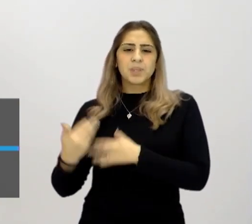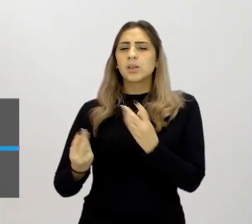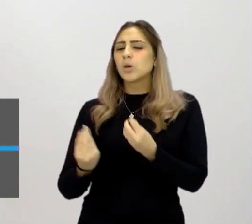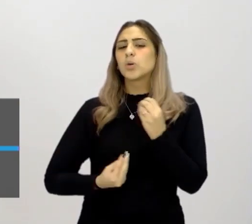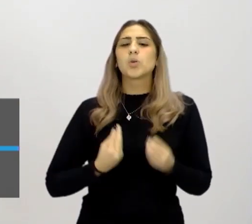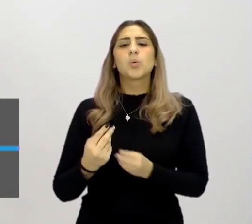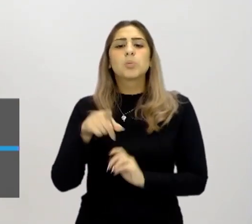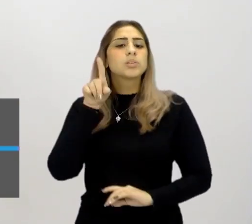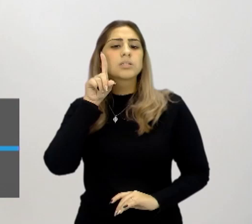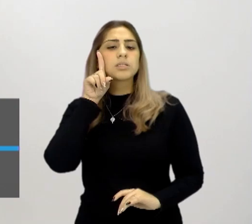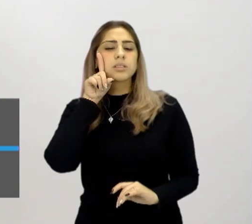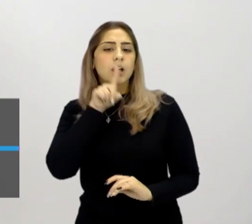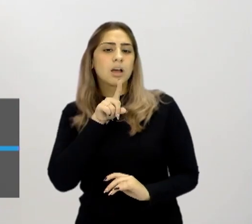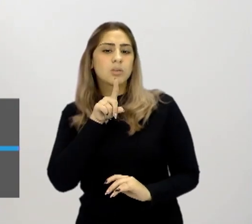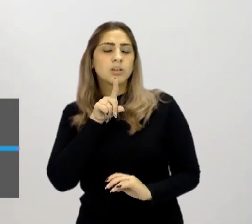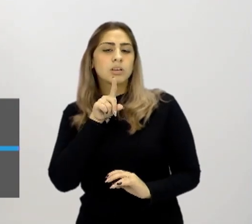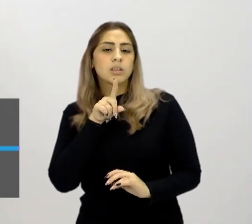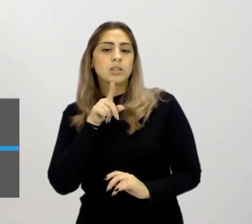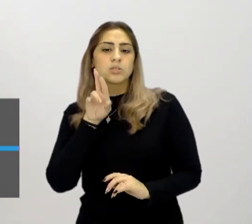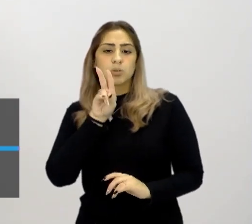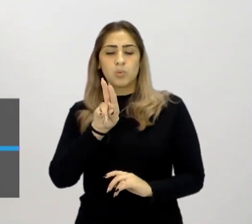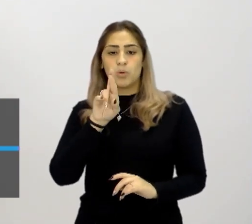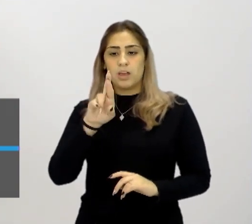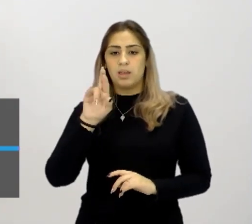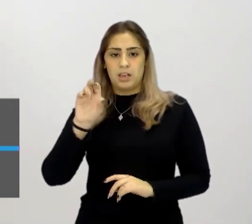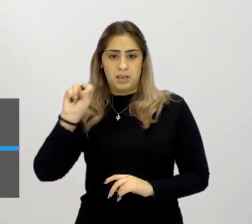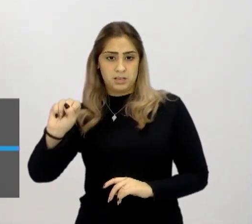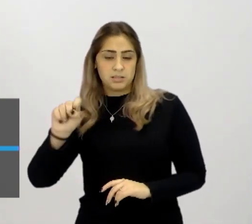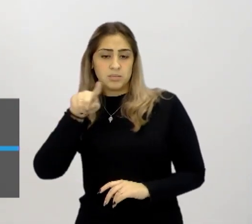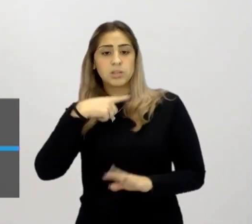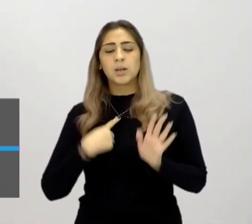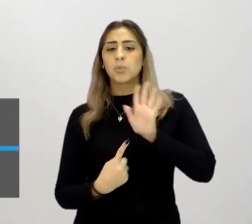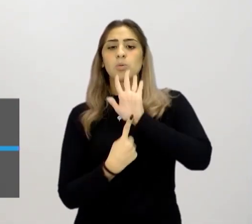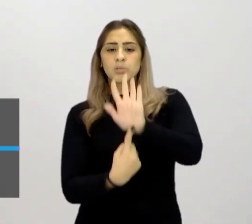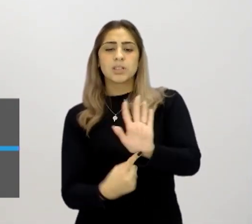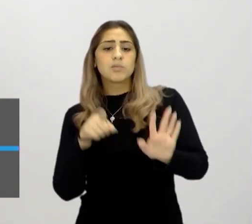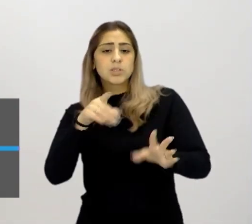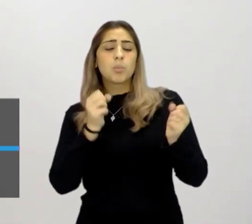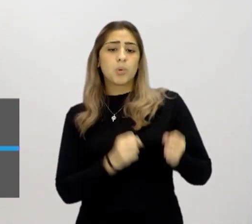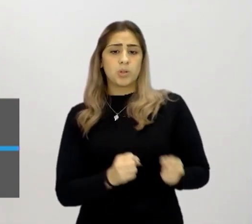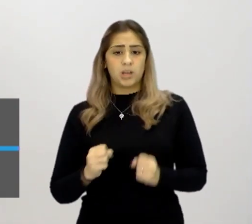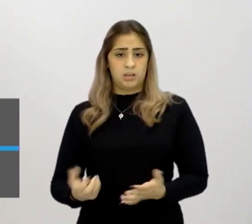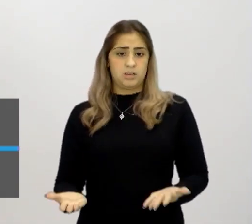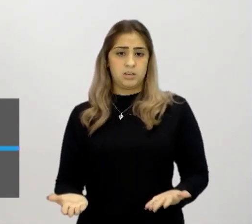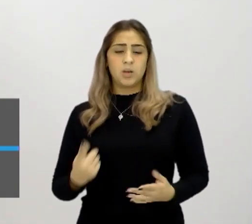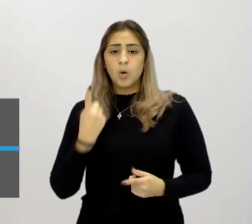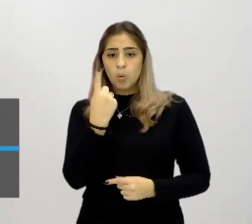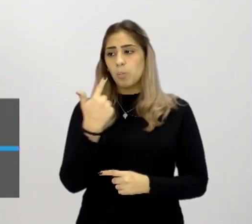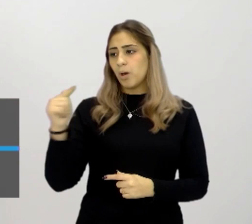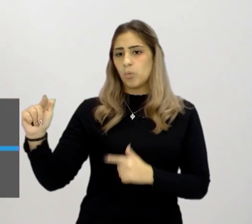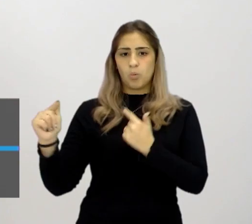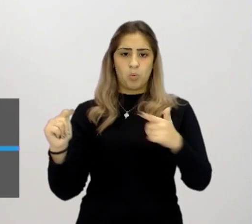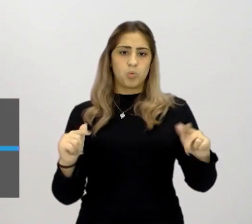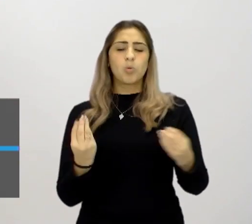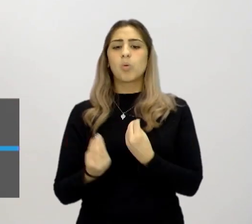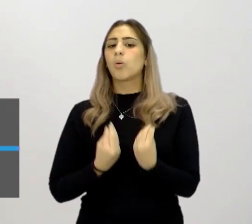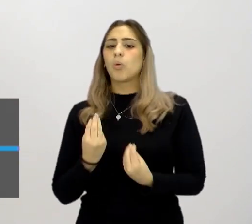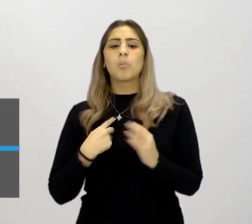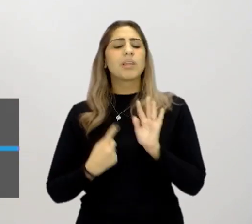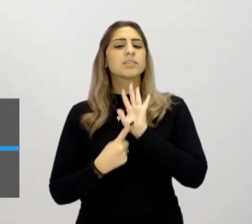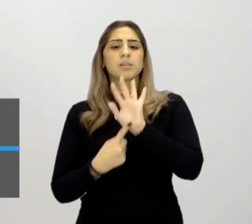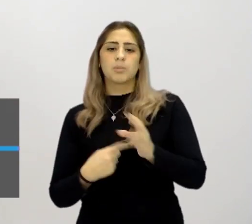que Estados Unidos e a União Soviética demonstravam seu poder, né, um para o outro? Como que